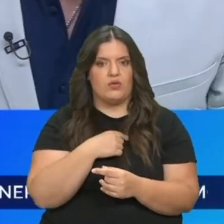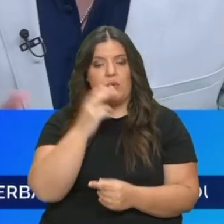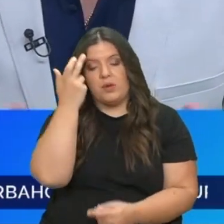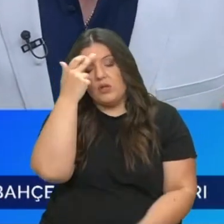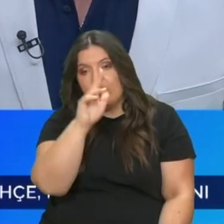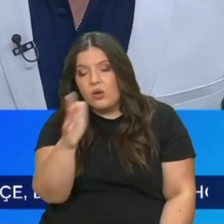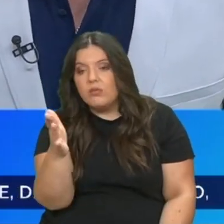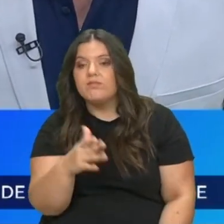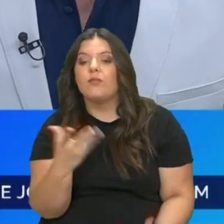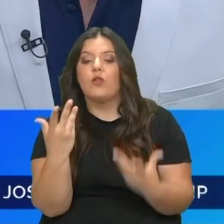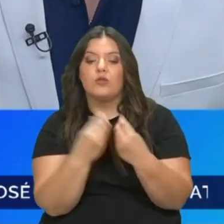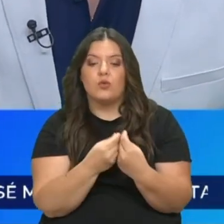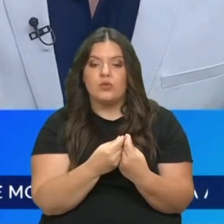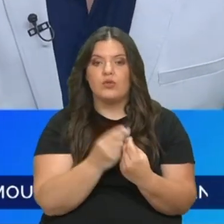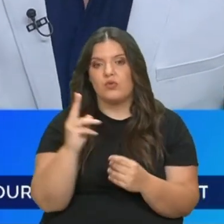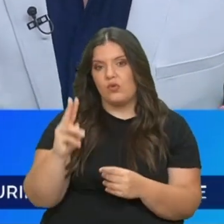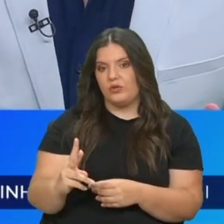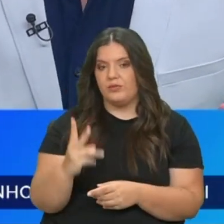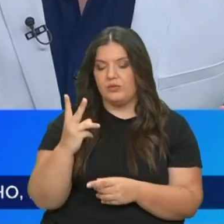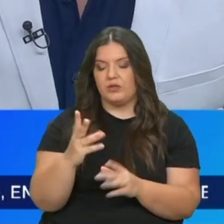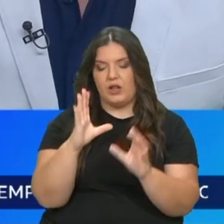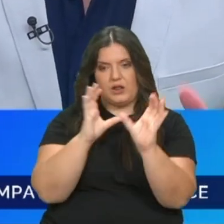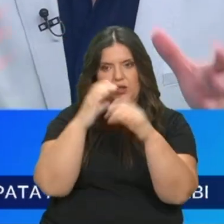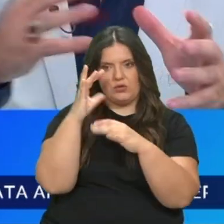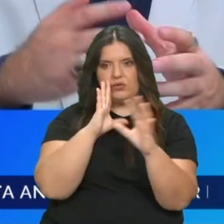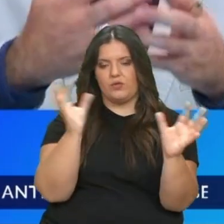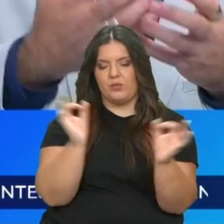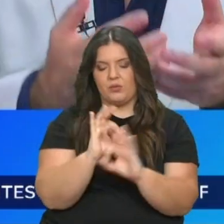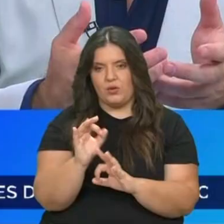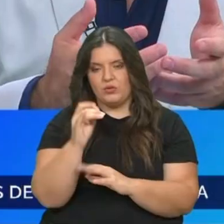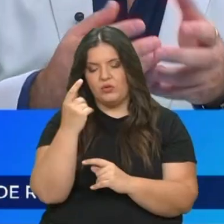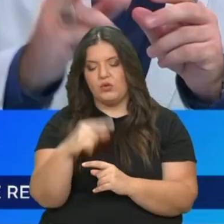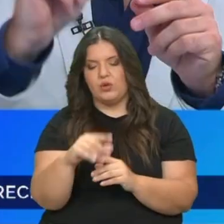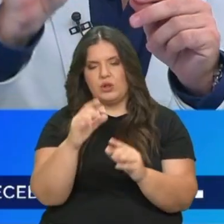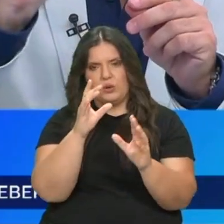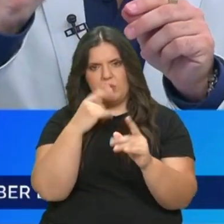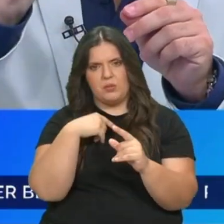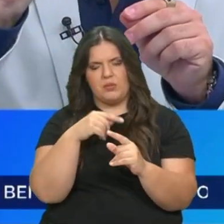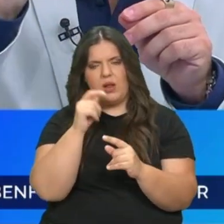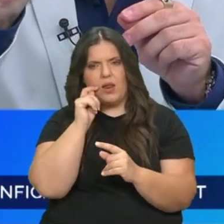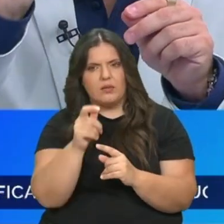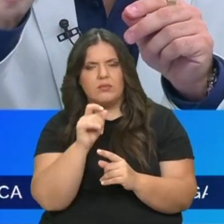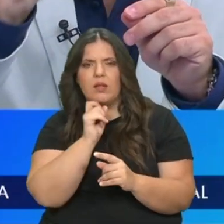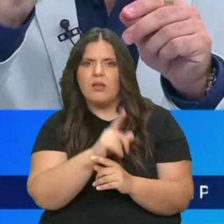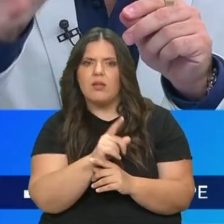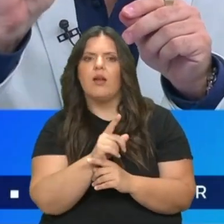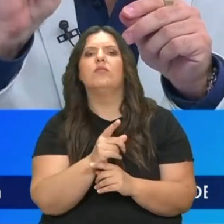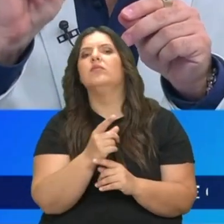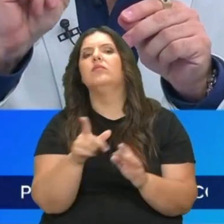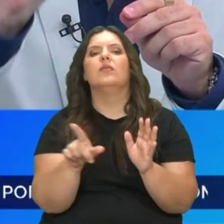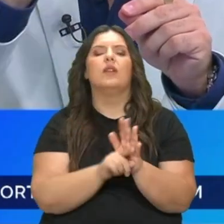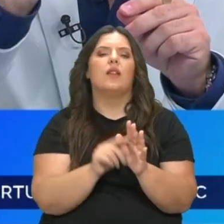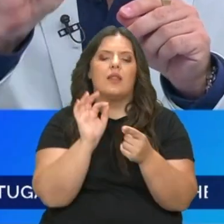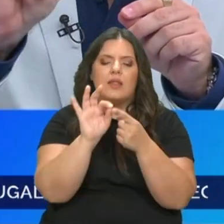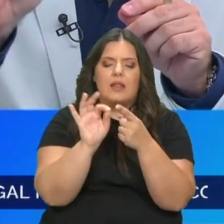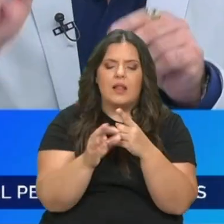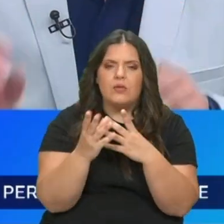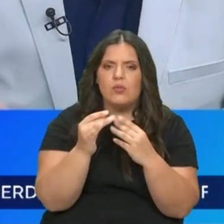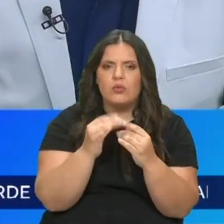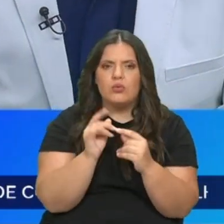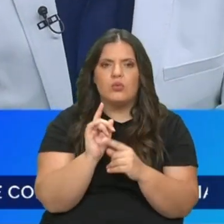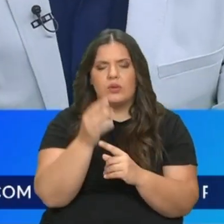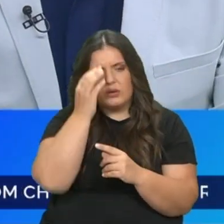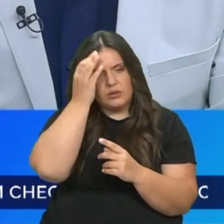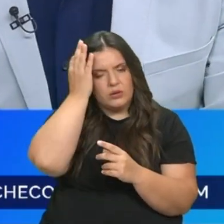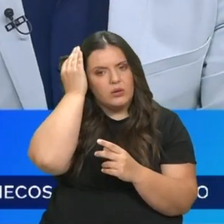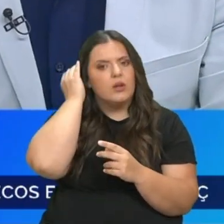Quando juntas dois telescópios fabulosos e uma lente gravitacional, conseguimos ver então com muito detalhe o que são